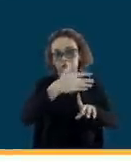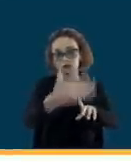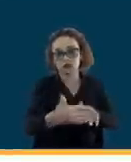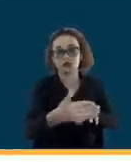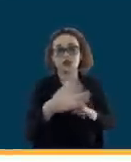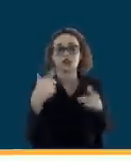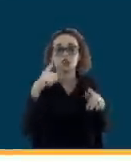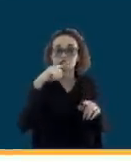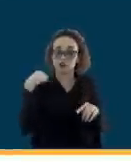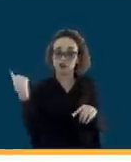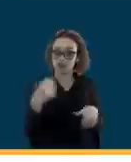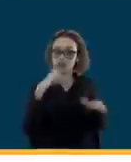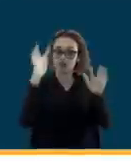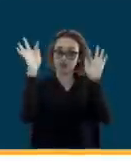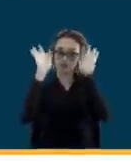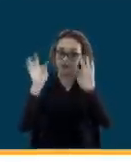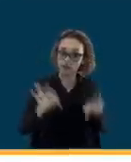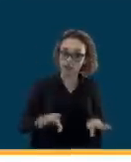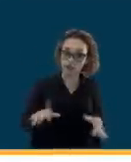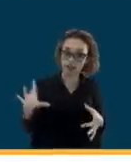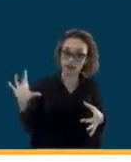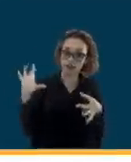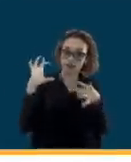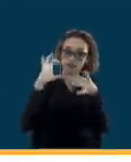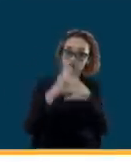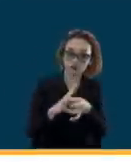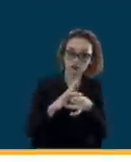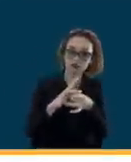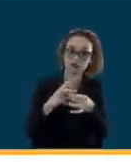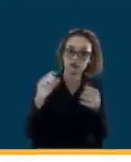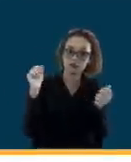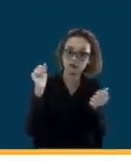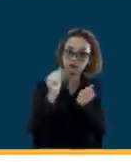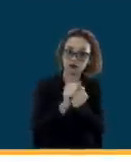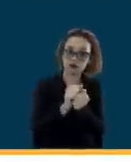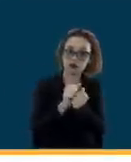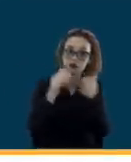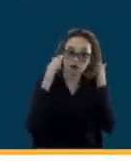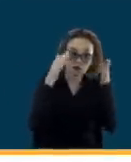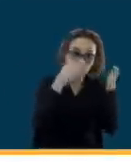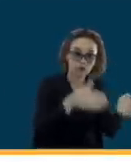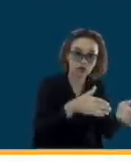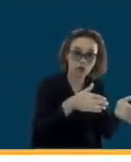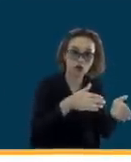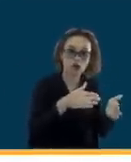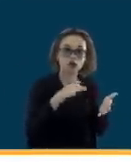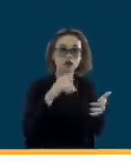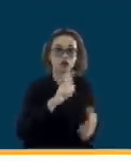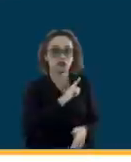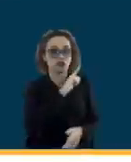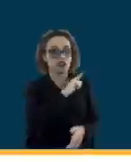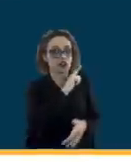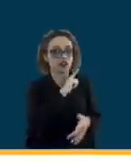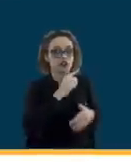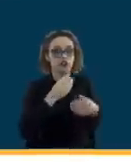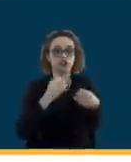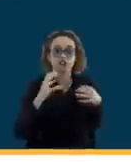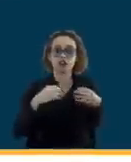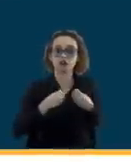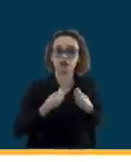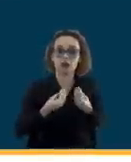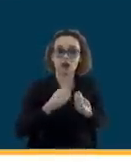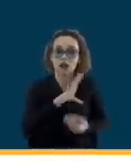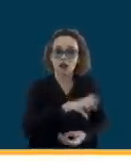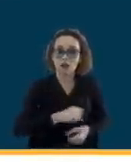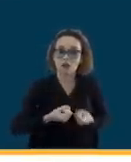feliz, está todo mundo muito integrado, muito energizado. E as gestoras e gestores municipais estão cheios de amor para dar. E nós estamos